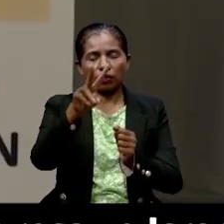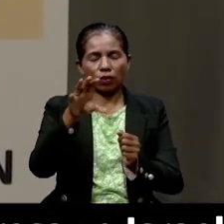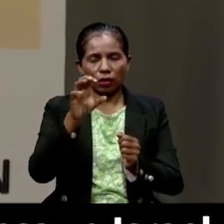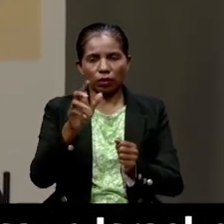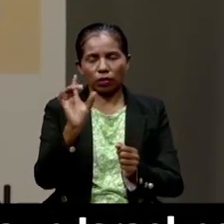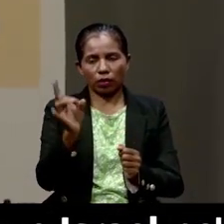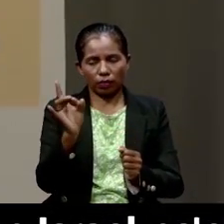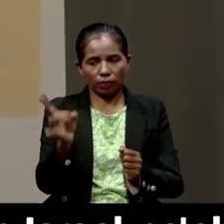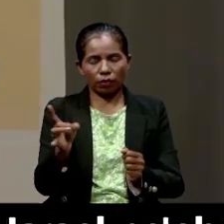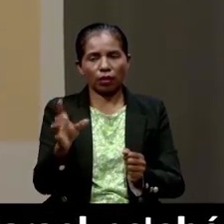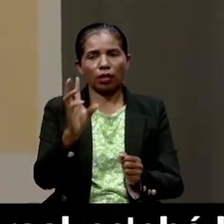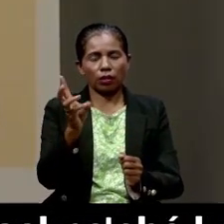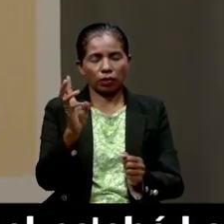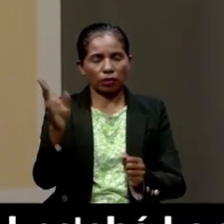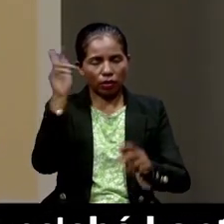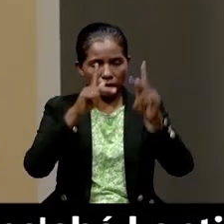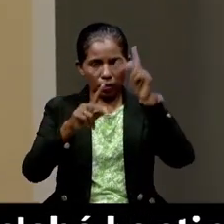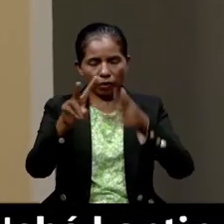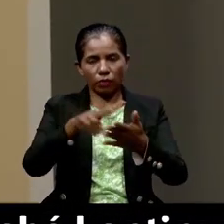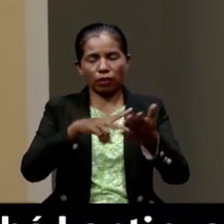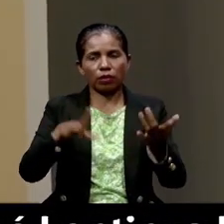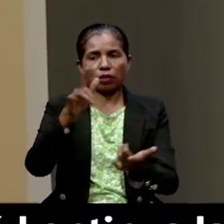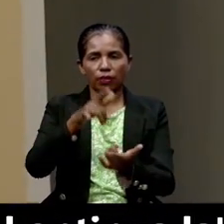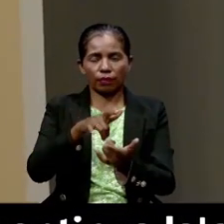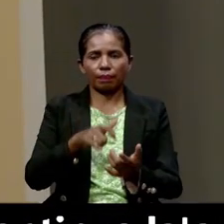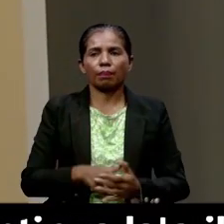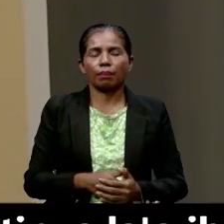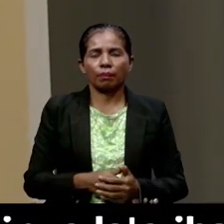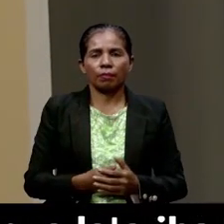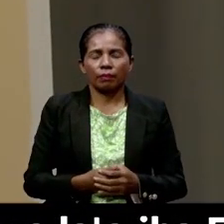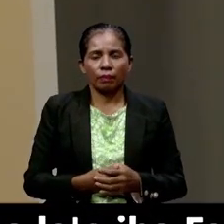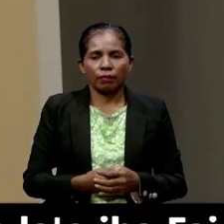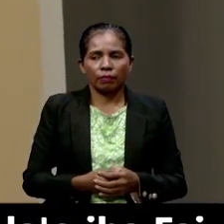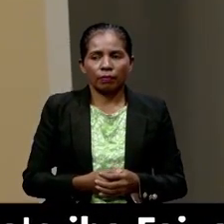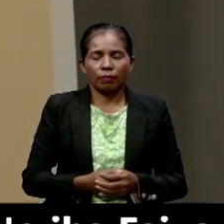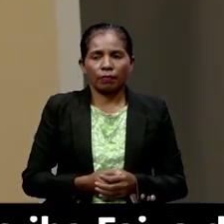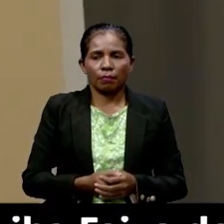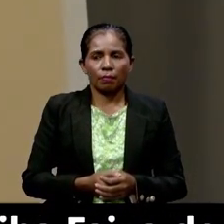nulu, no ne nulu caso violência sexual. Azina Lola, David Gonçalves, GMN.